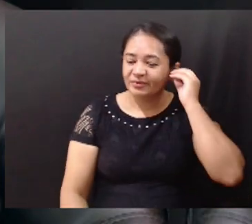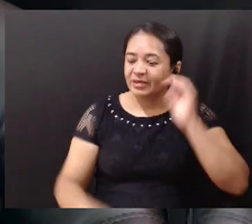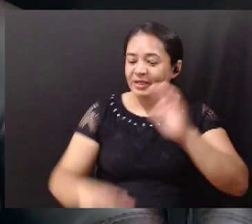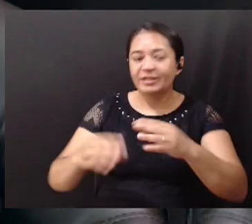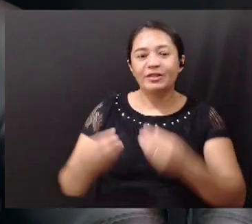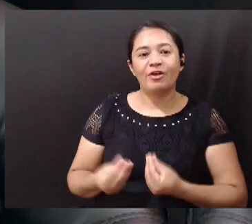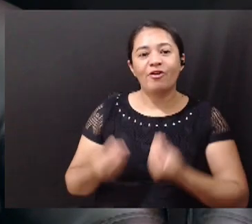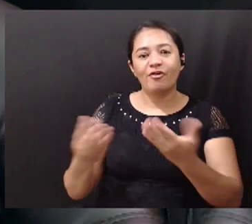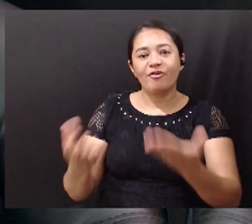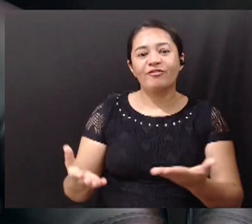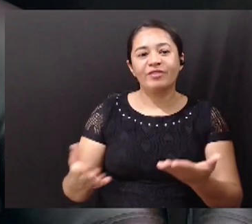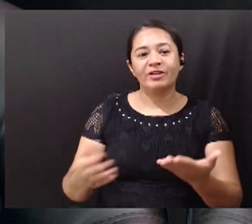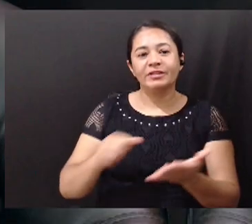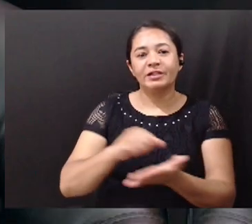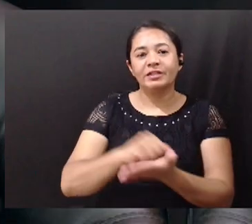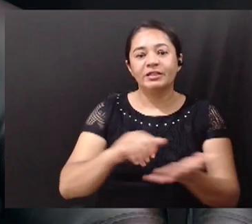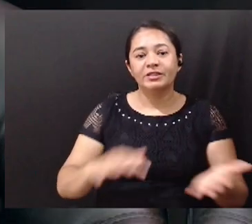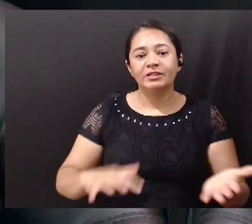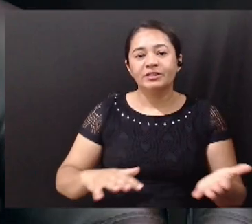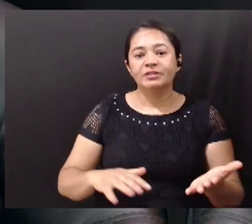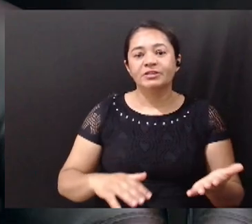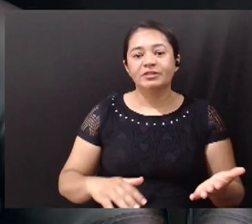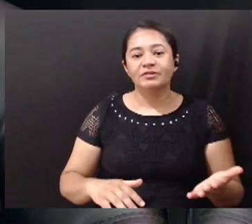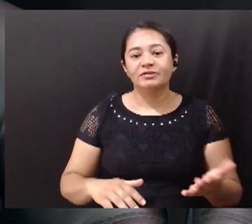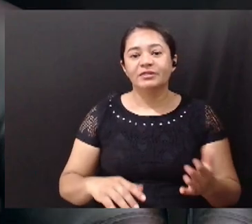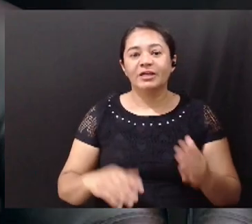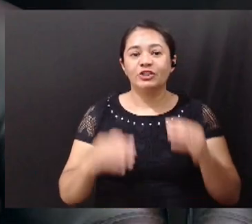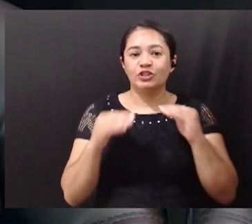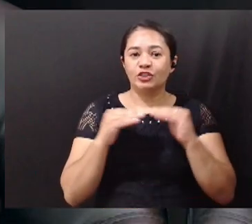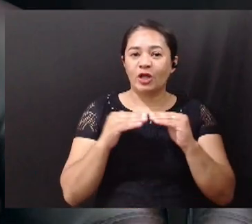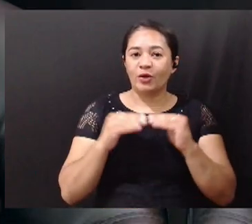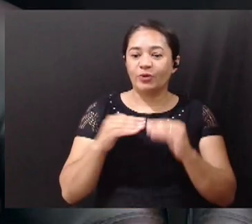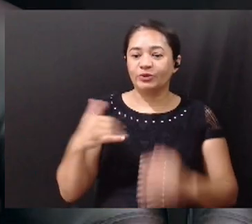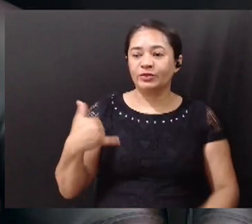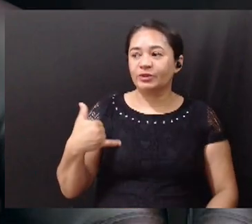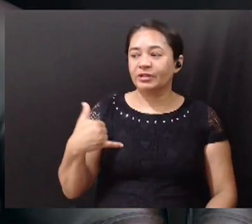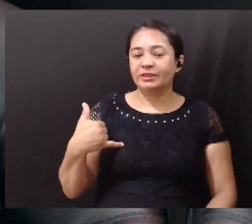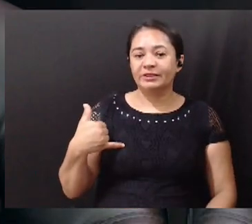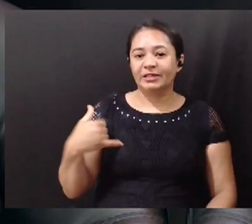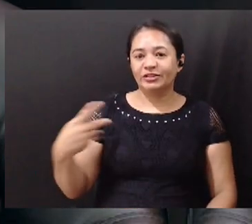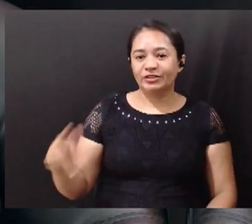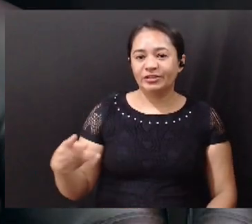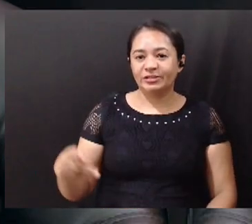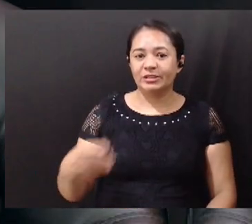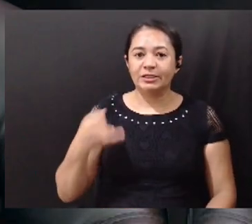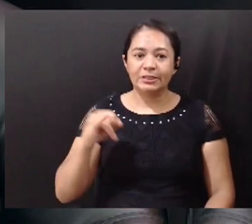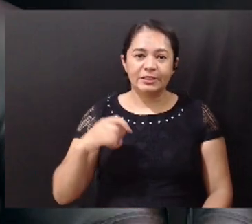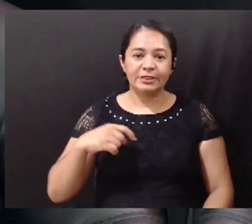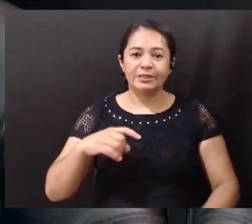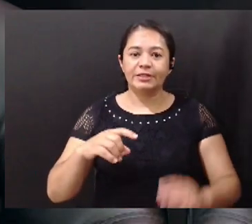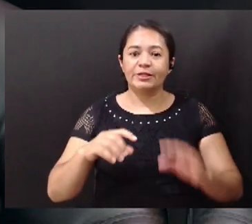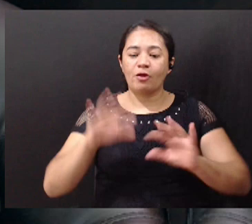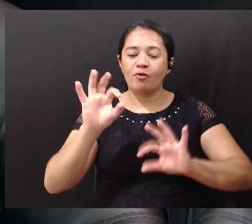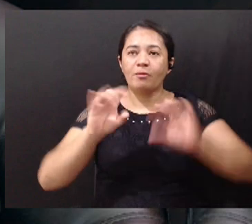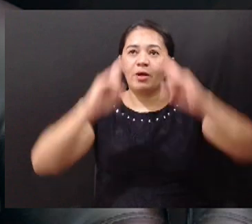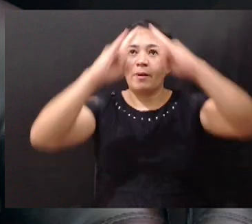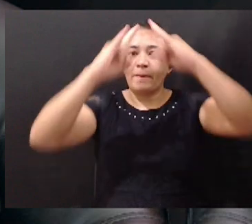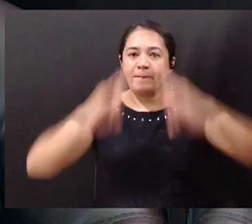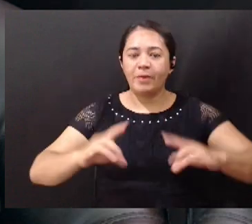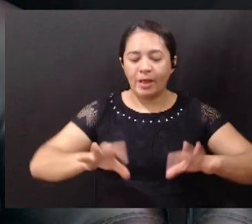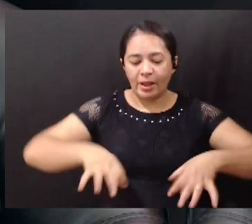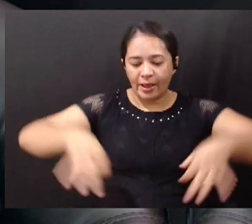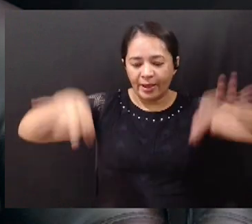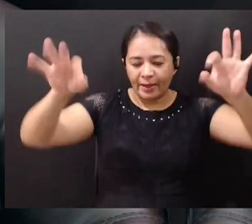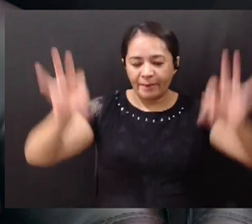de atividades domésticas compatíveis com a idade. Perfeito. Então, se eu vou montar uma cabana, o que a gente vai precisar? Lençol, edredom,